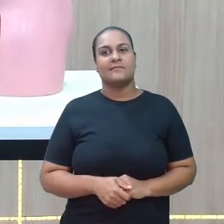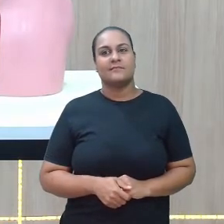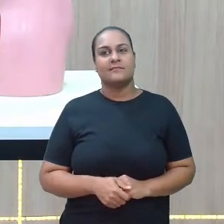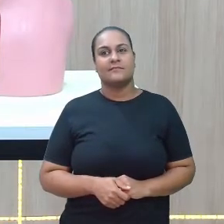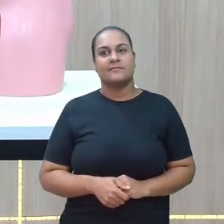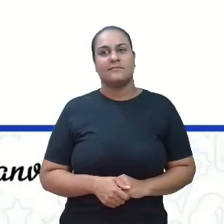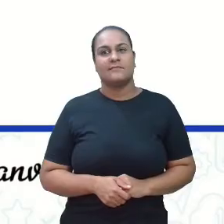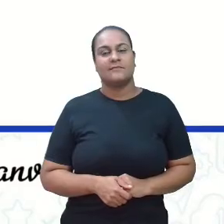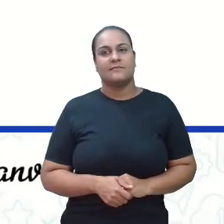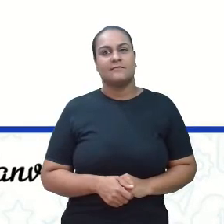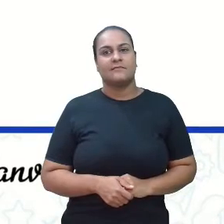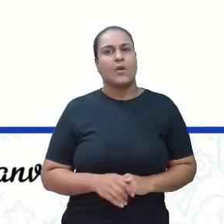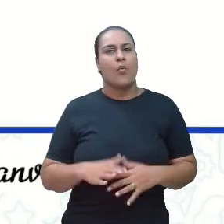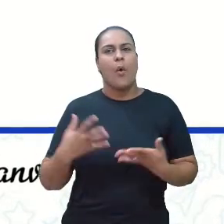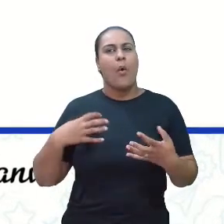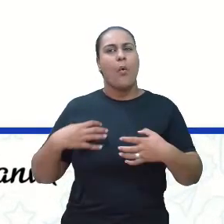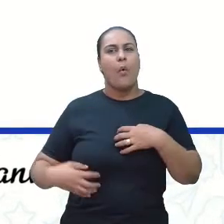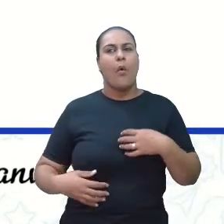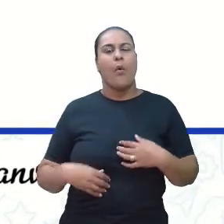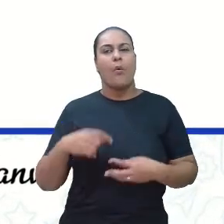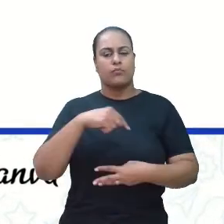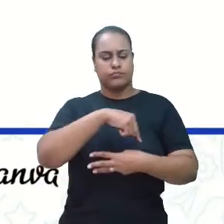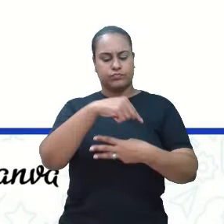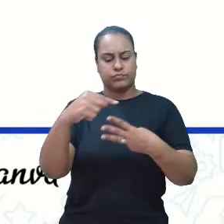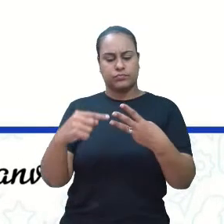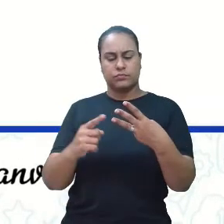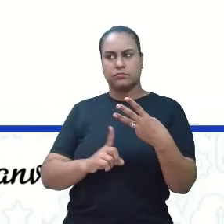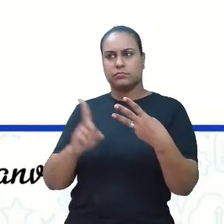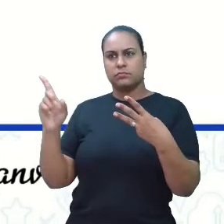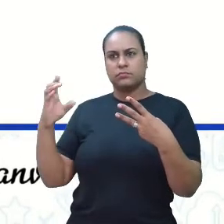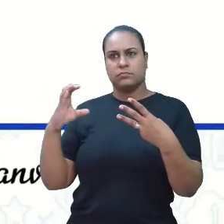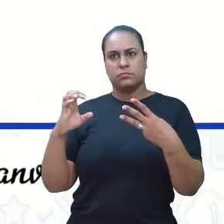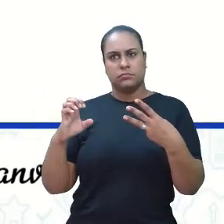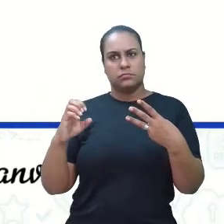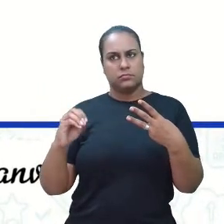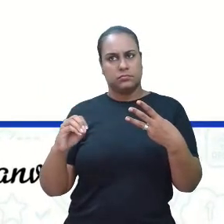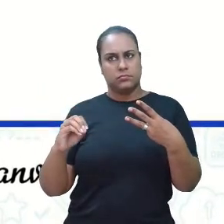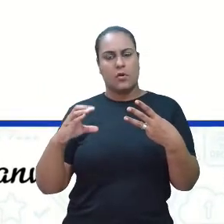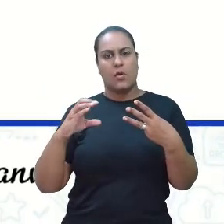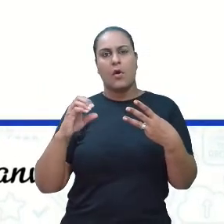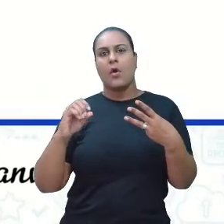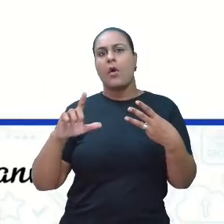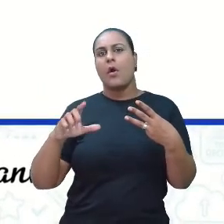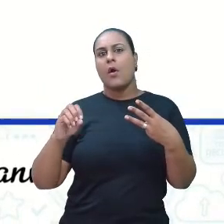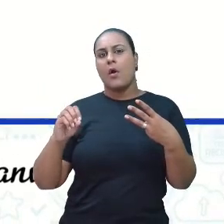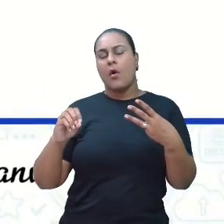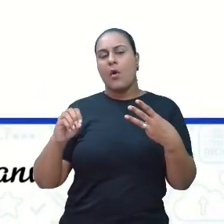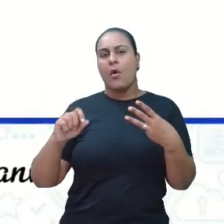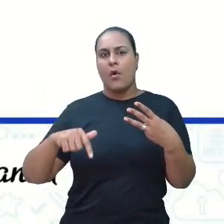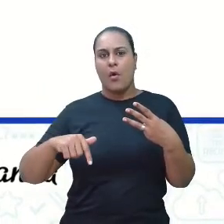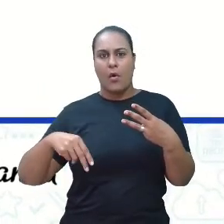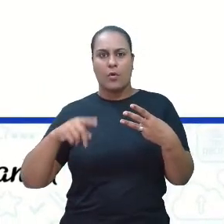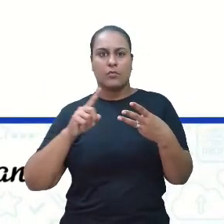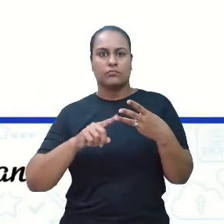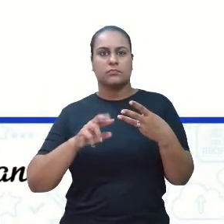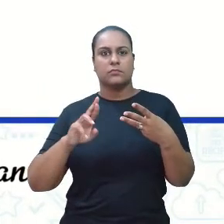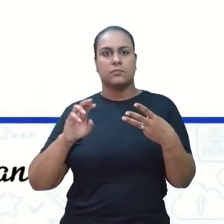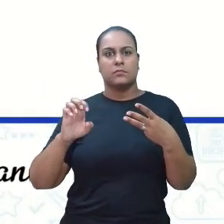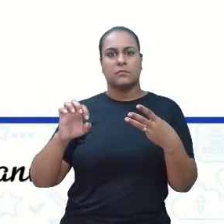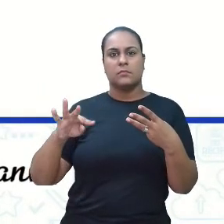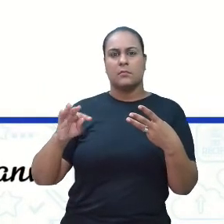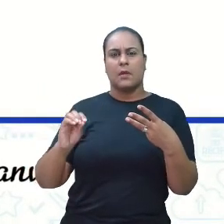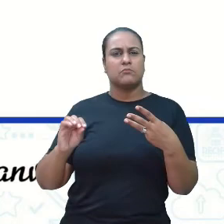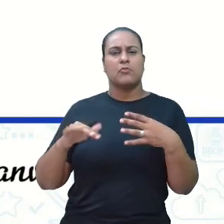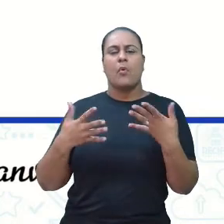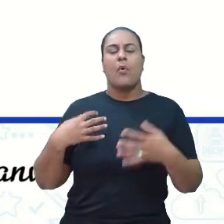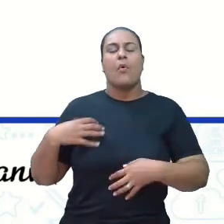E aqui, qual o órgão que divide-se em 3 porções? O seco, o cólon e o reto. Que órgão será